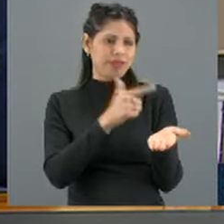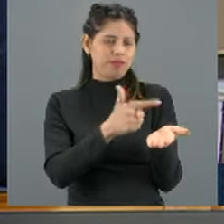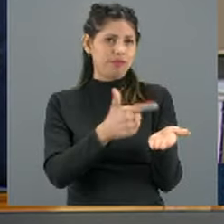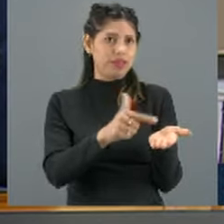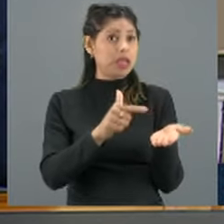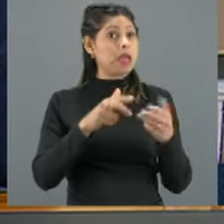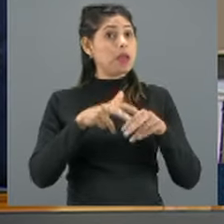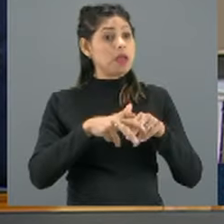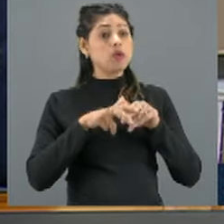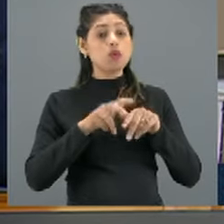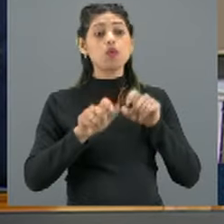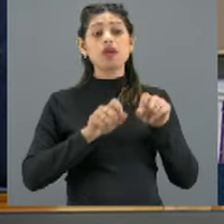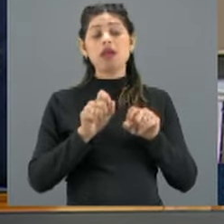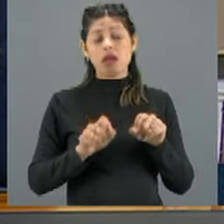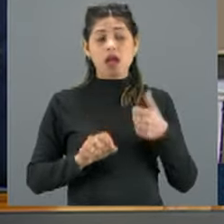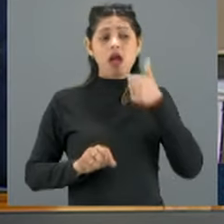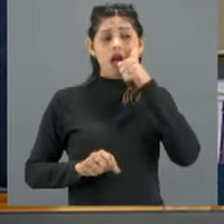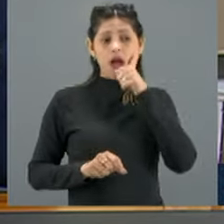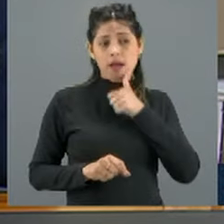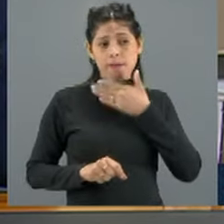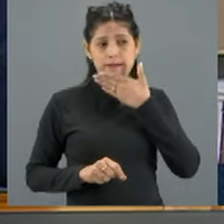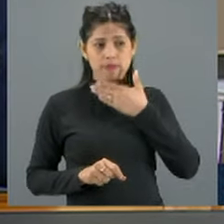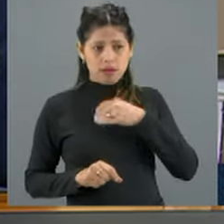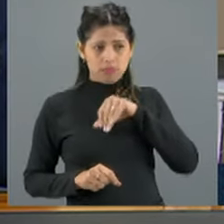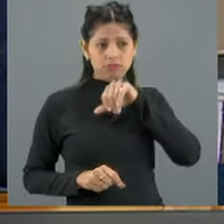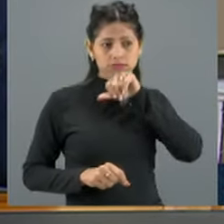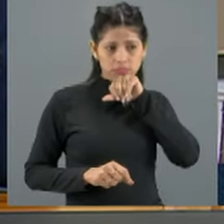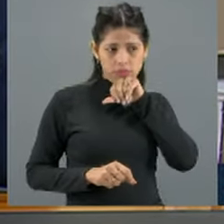Então, própria mãe ou próprio pai